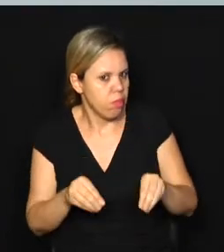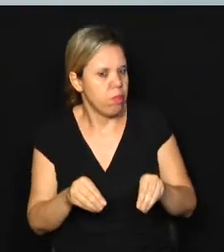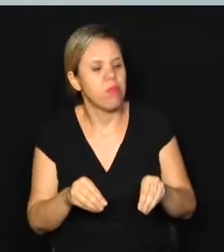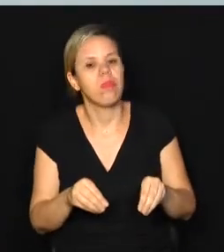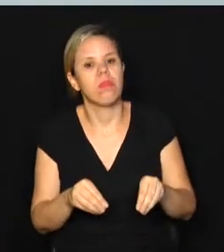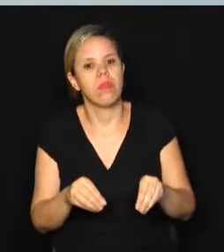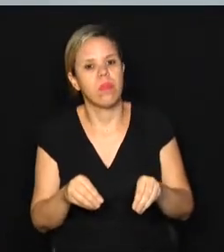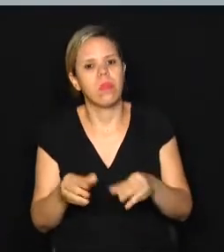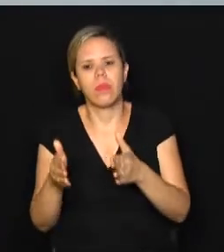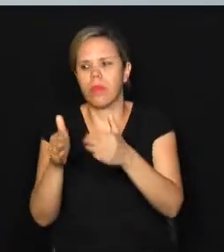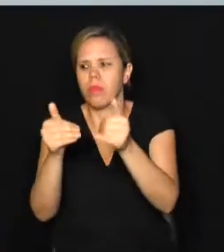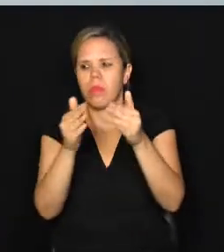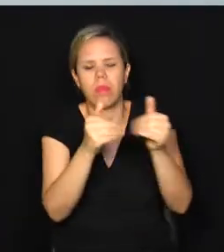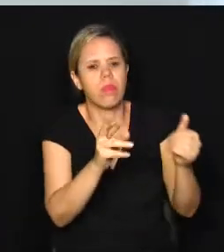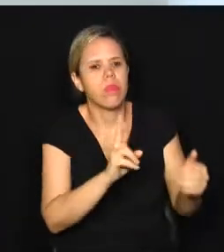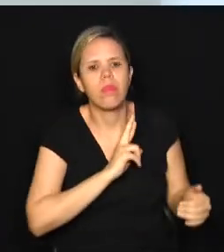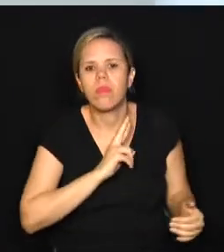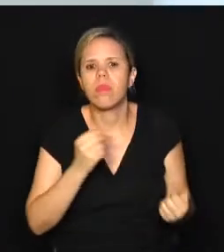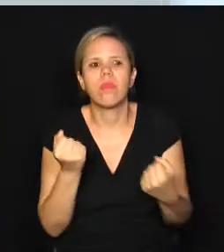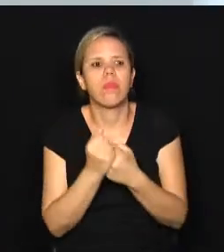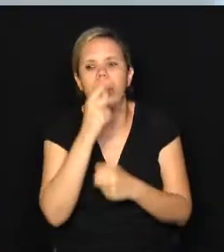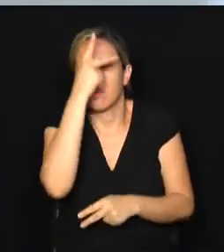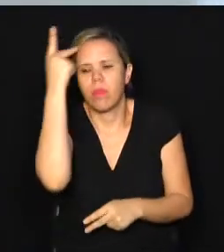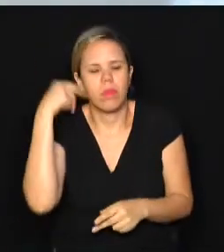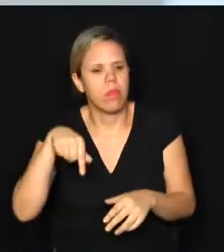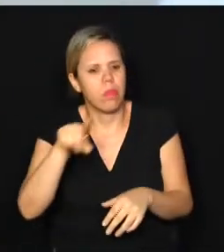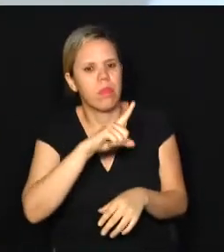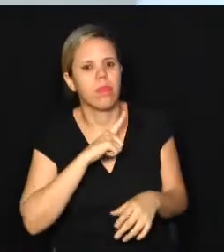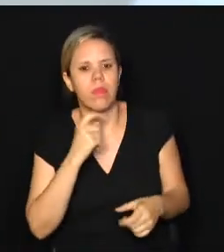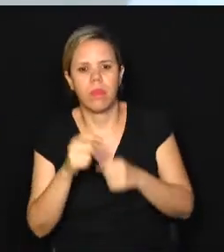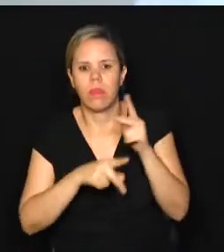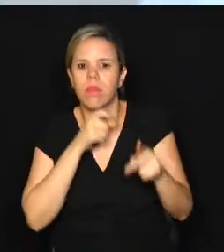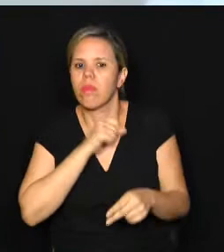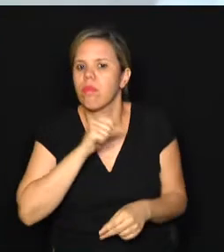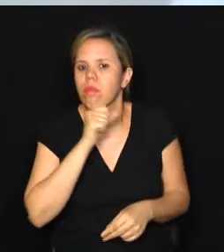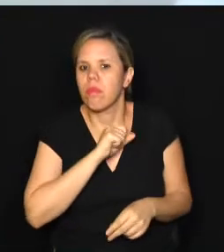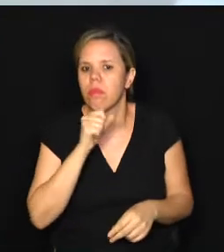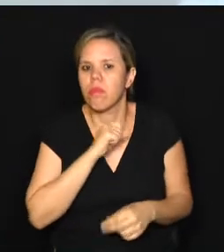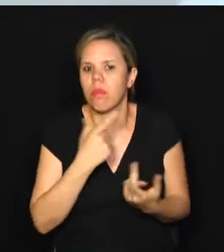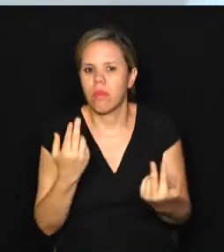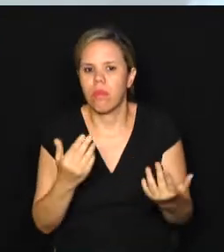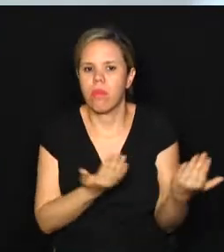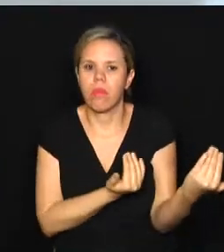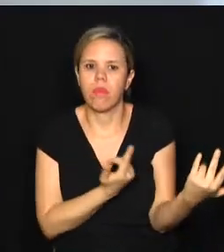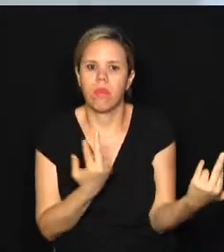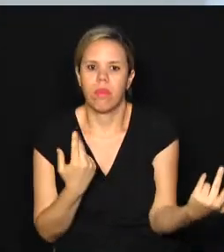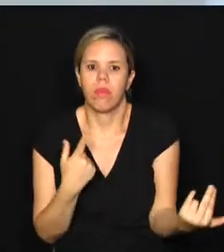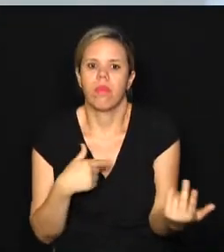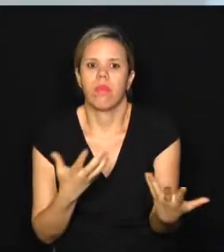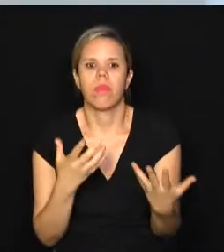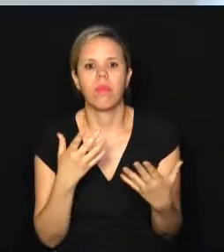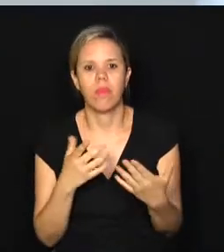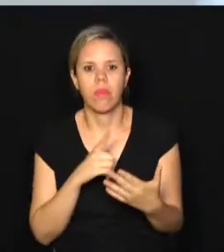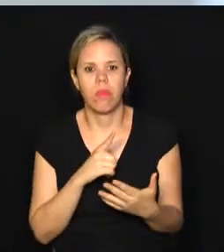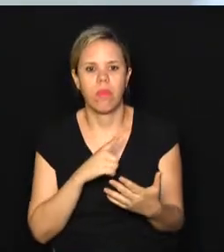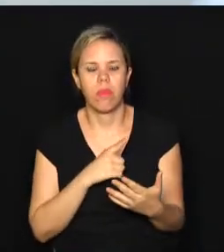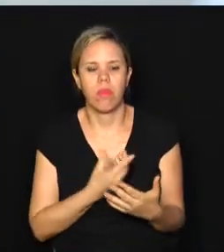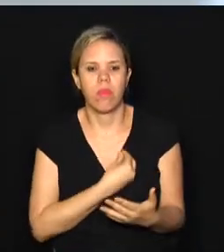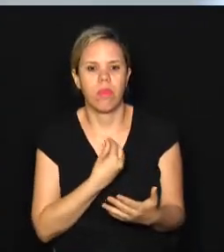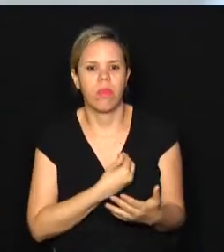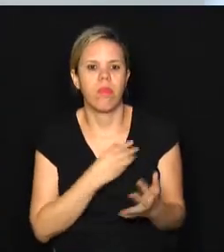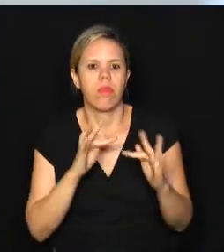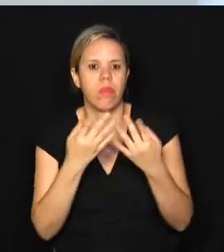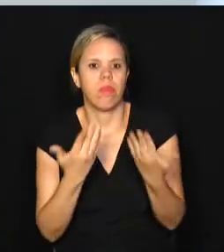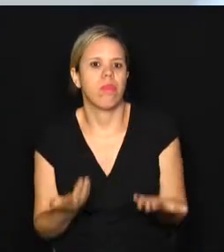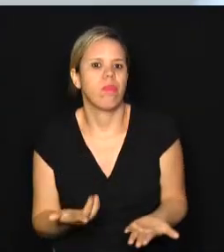pede respostas, a gente pede suporte à população, tem pessoas de idade, como pessoas mais jovens como eu, que quer formar, concluir a sua vida, e a